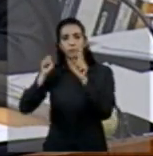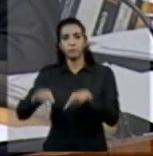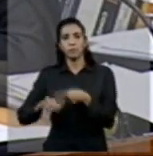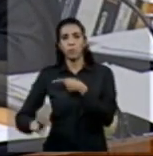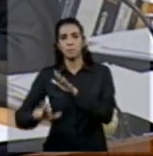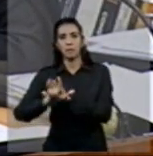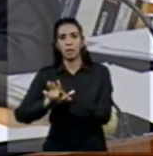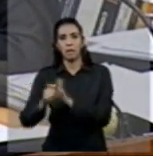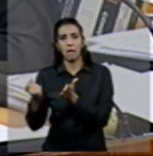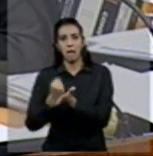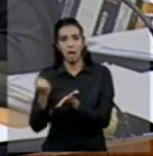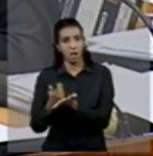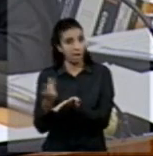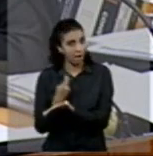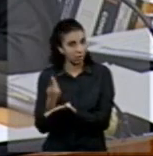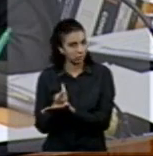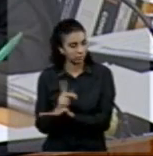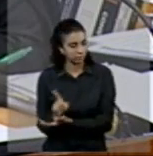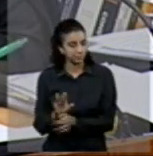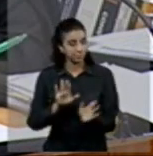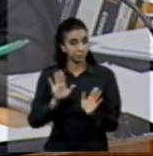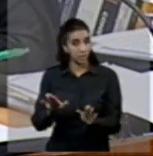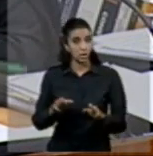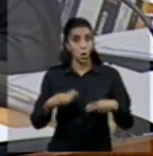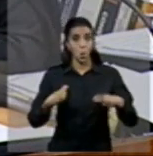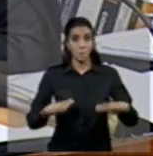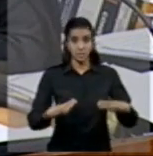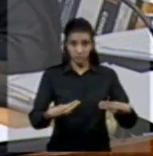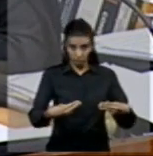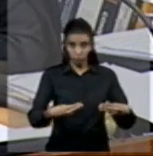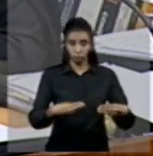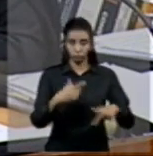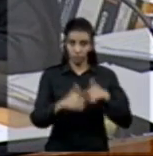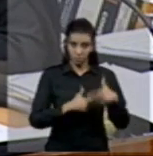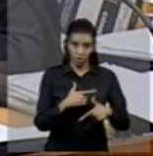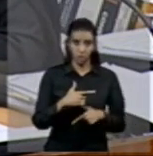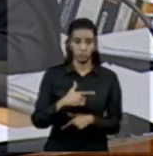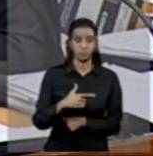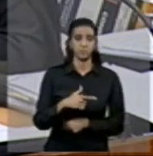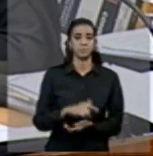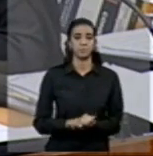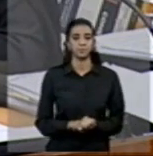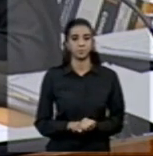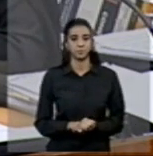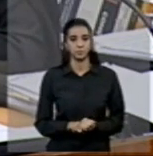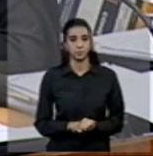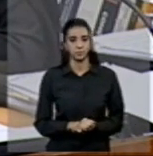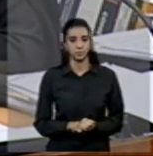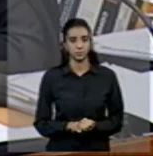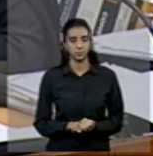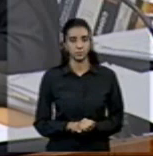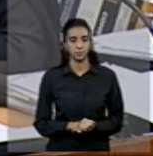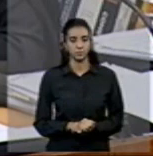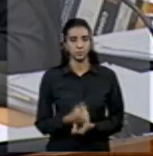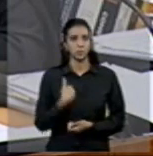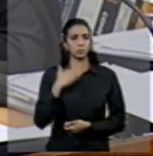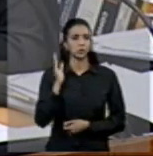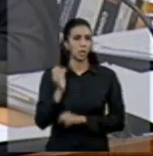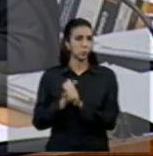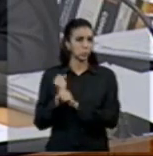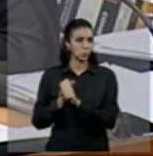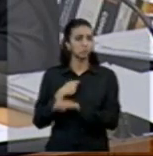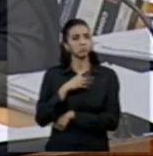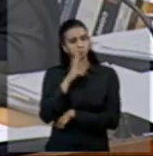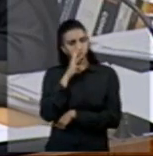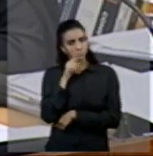Ministério Público do Trabalho, né, principalmente, vem realizando, e eu acompanho há muito tempo isso,